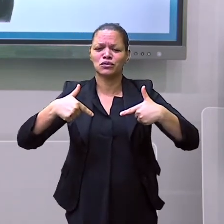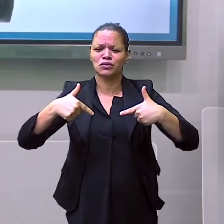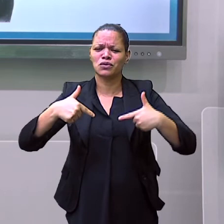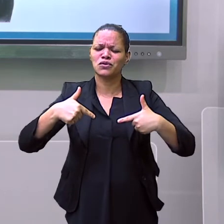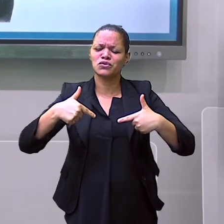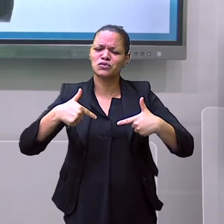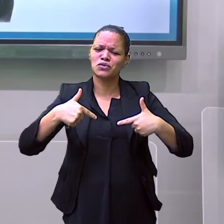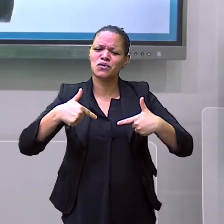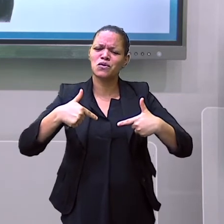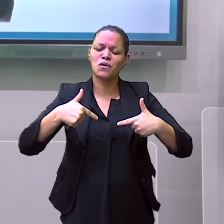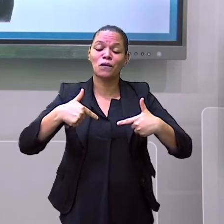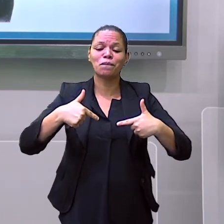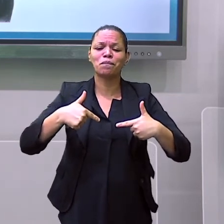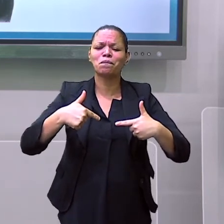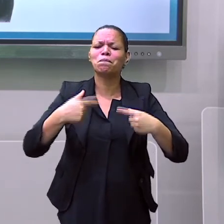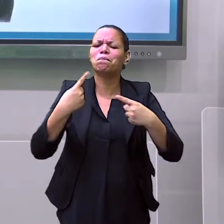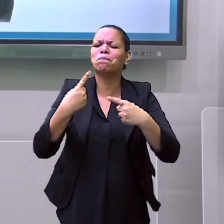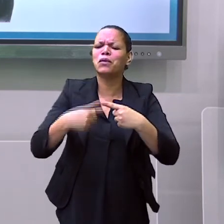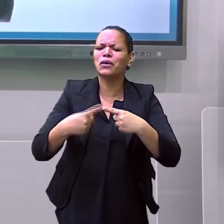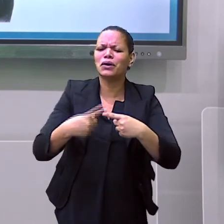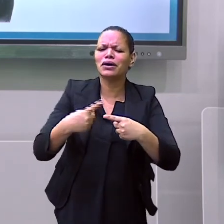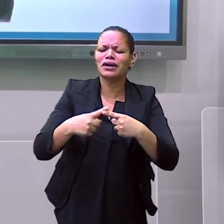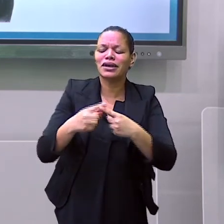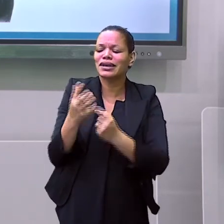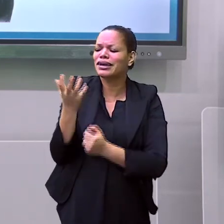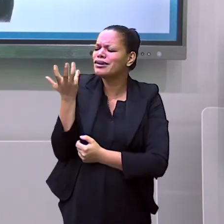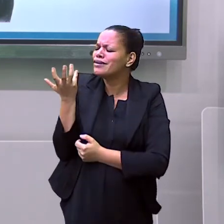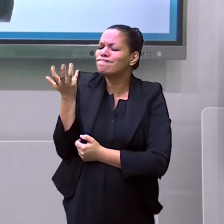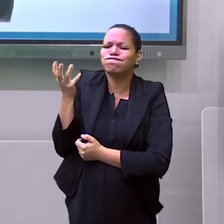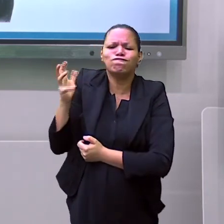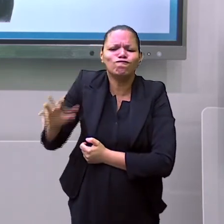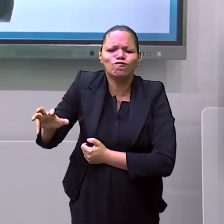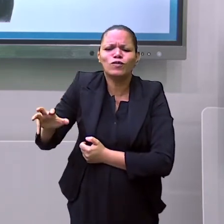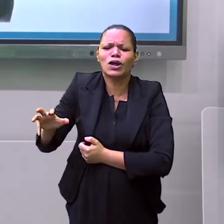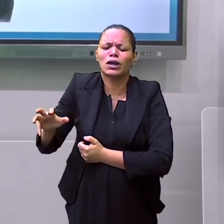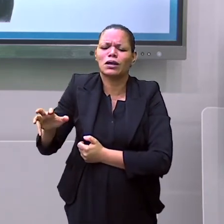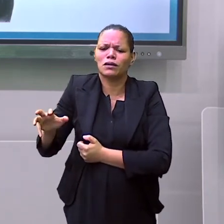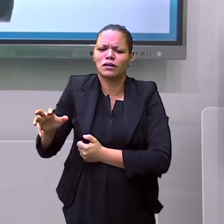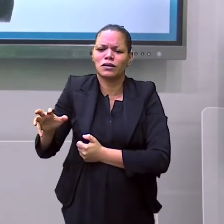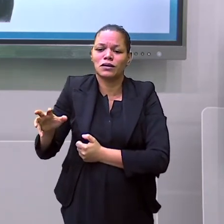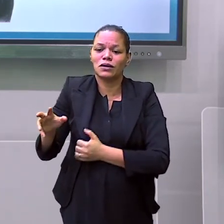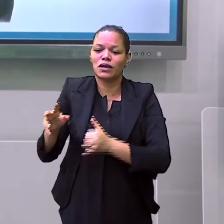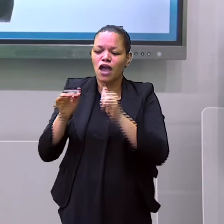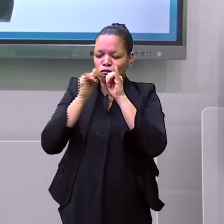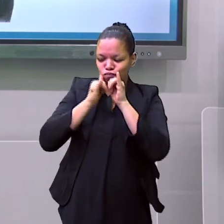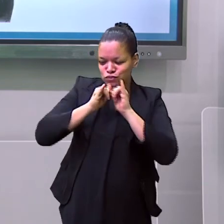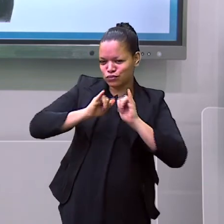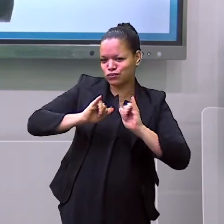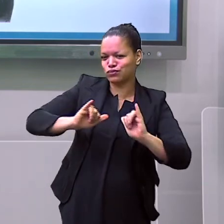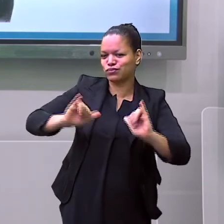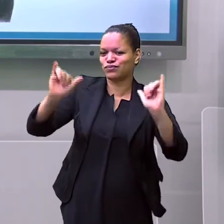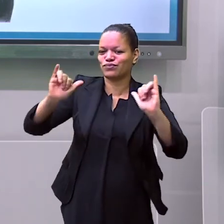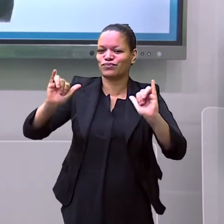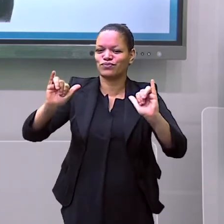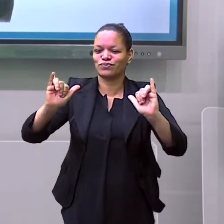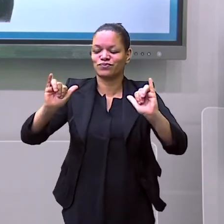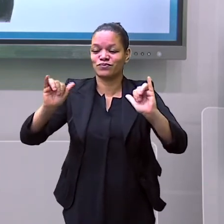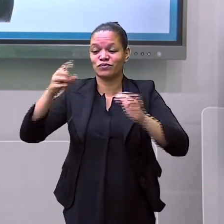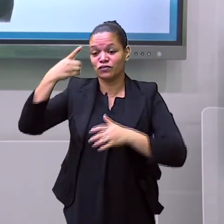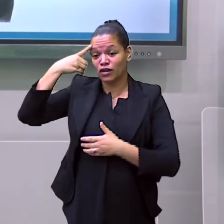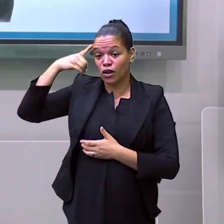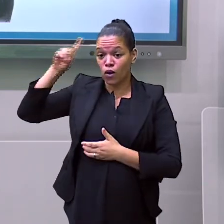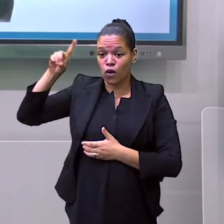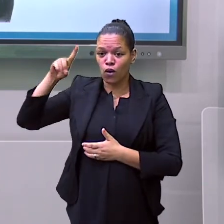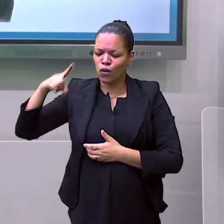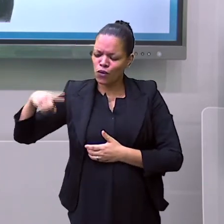por iniciativa, né, do próprio Otto Frank, o material ele foi publicado. O Diário de